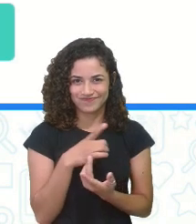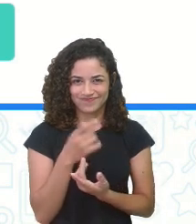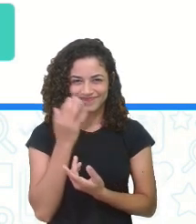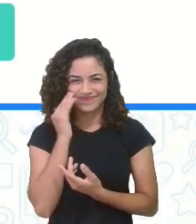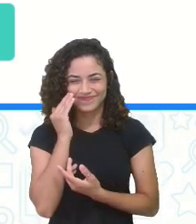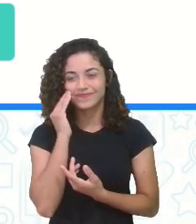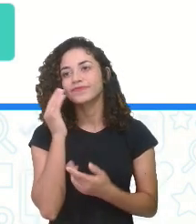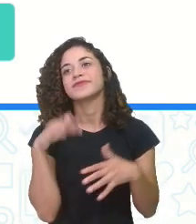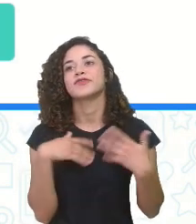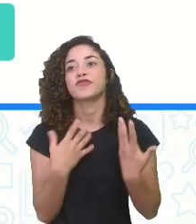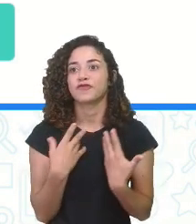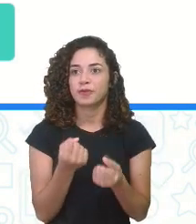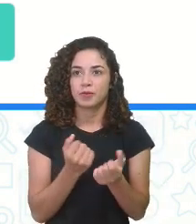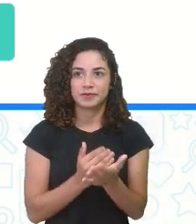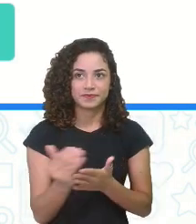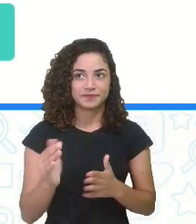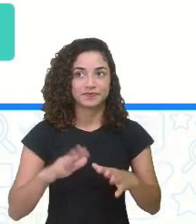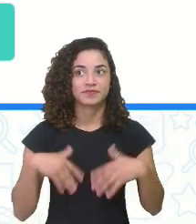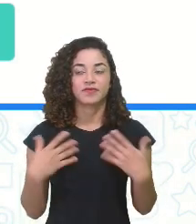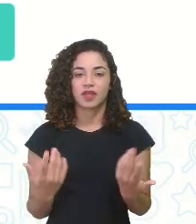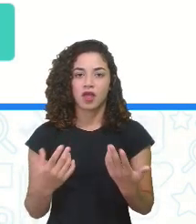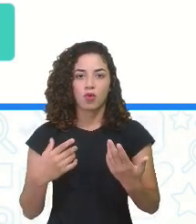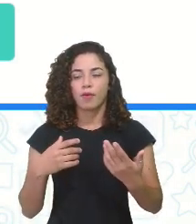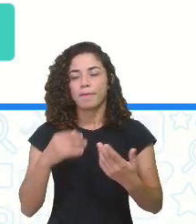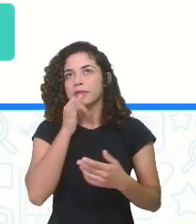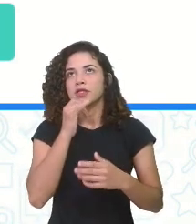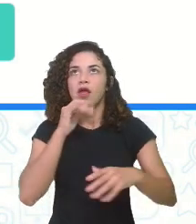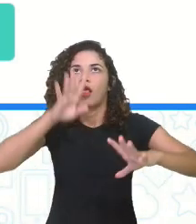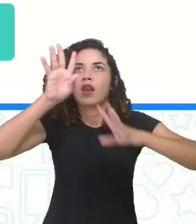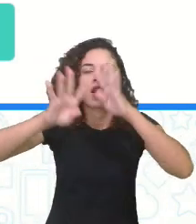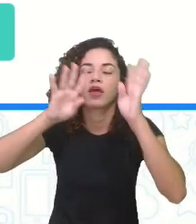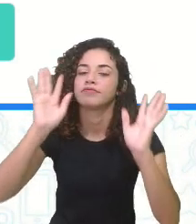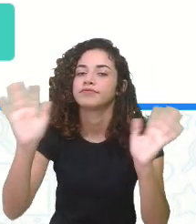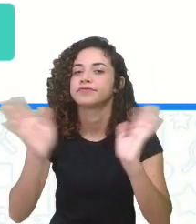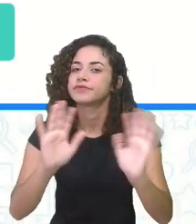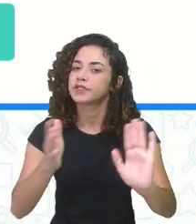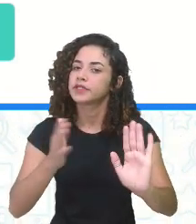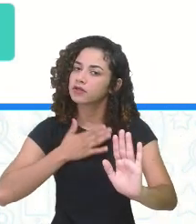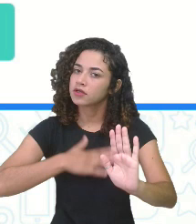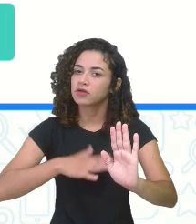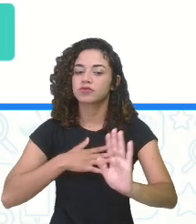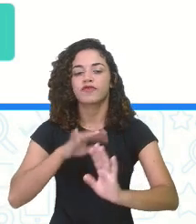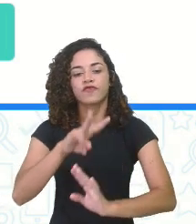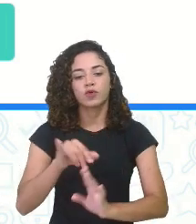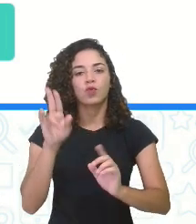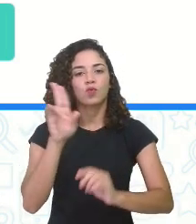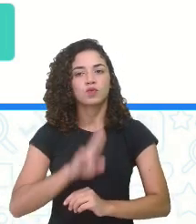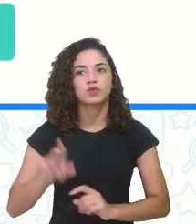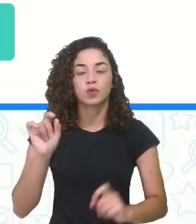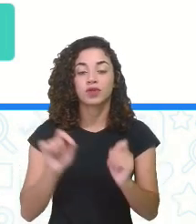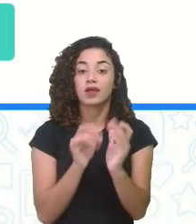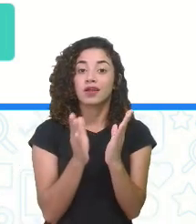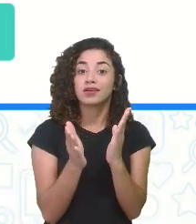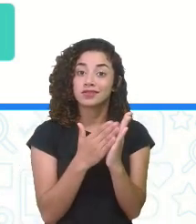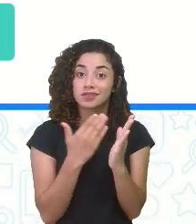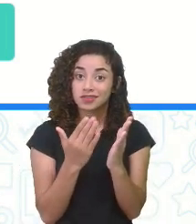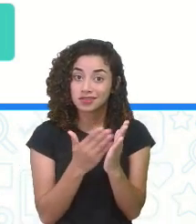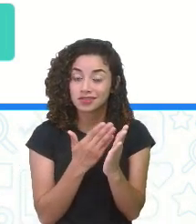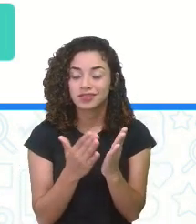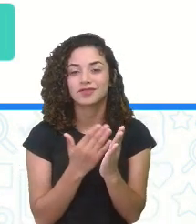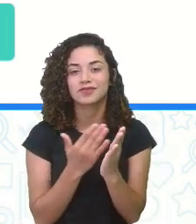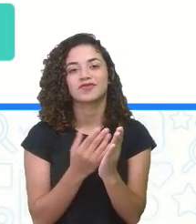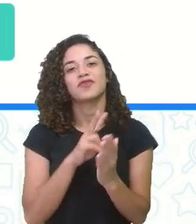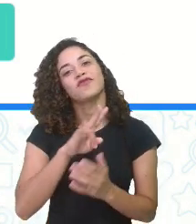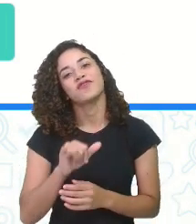lá. Mas a gente vai fazer isso de qualquer forma? Não, a gente vai utilizar aquele livrinho que a gente vai usar